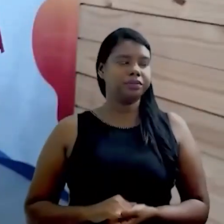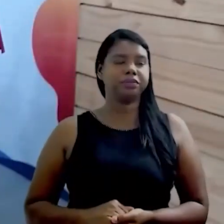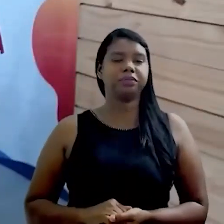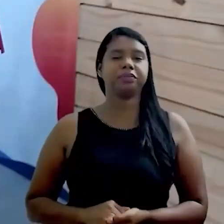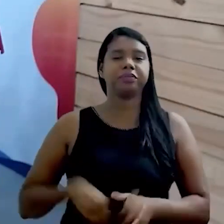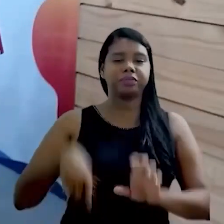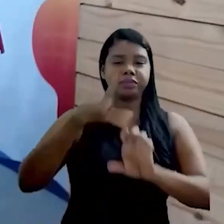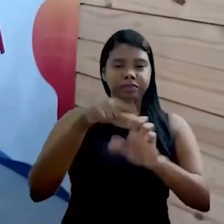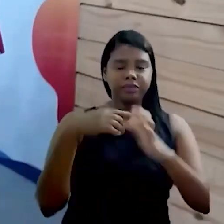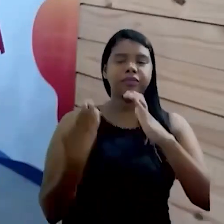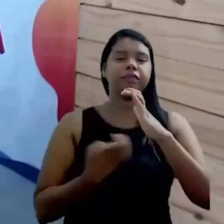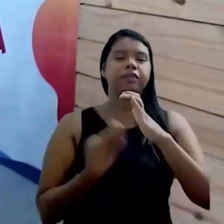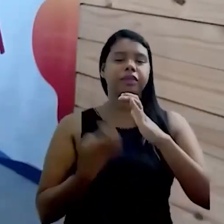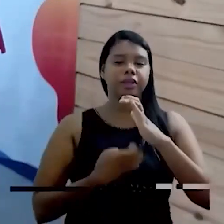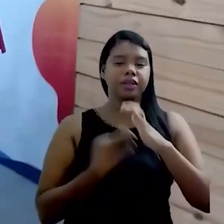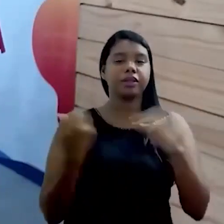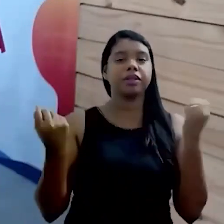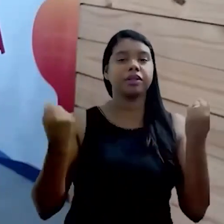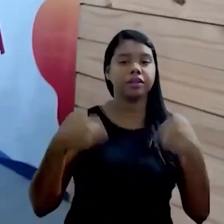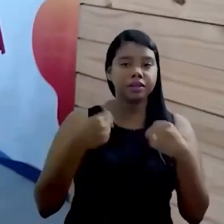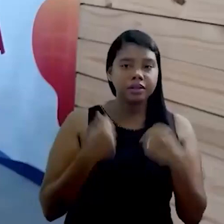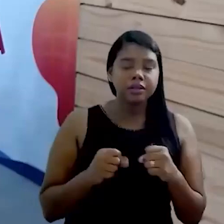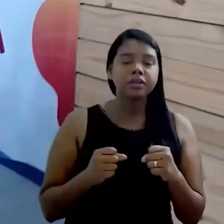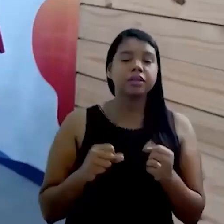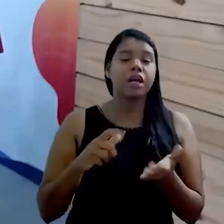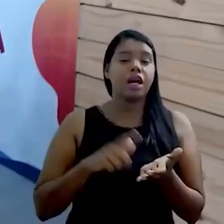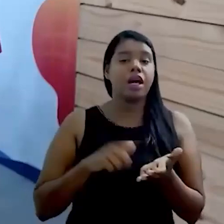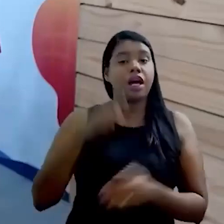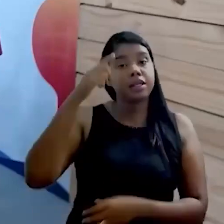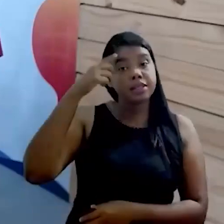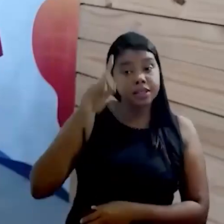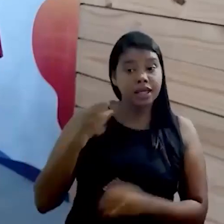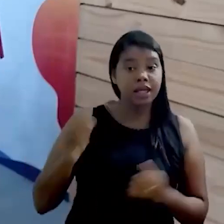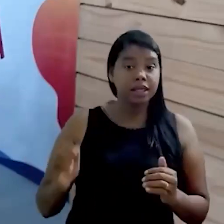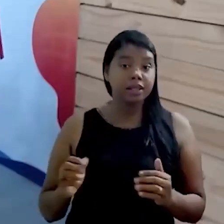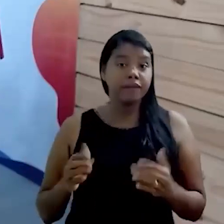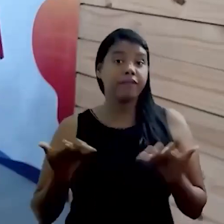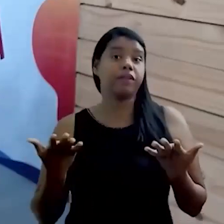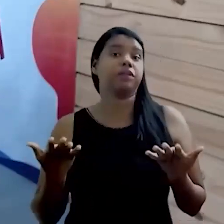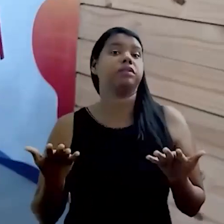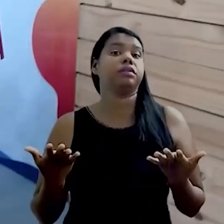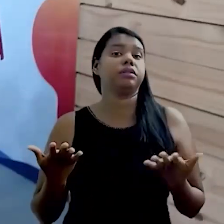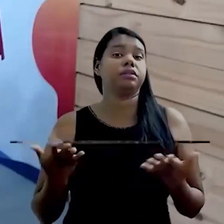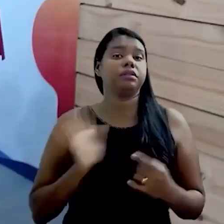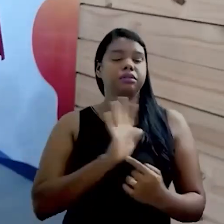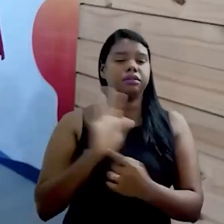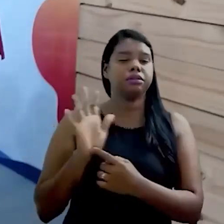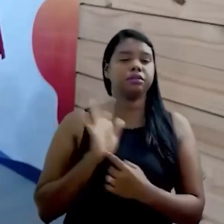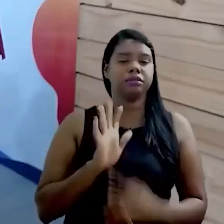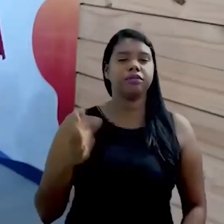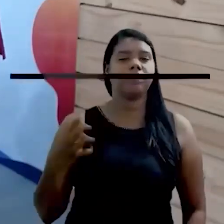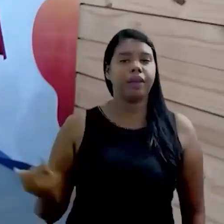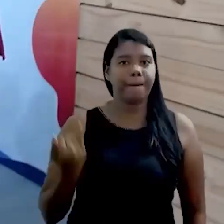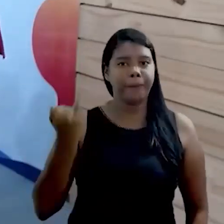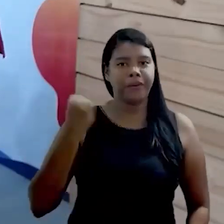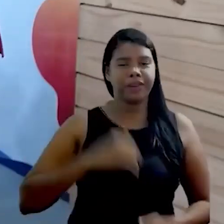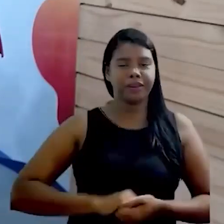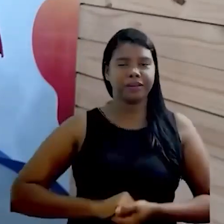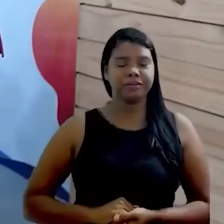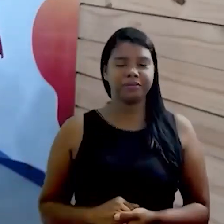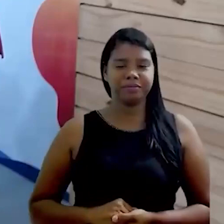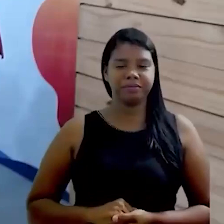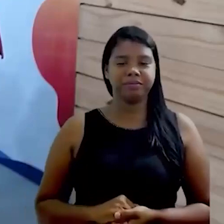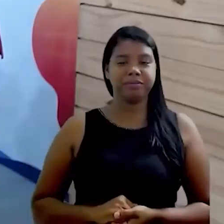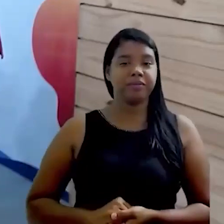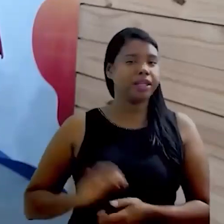as empresas, elas precisam trabalhar muito fortemente essas datas, para ter esse apelo pontual também. É importantíssimo, né?